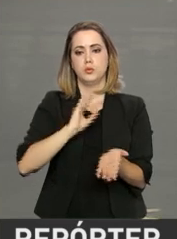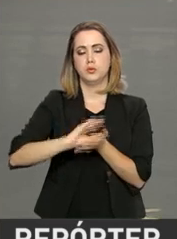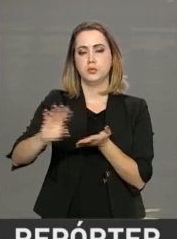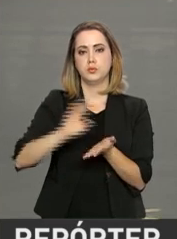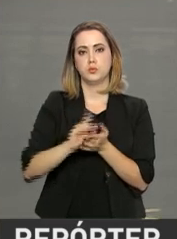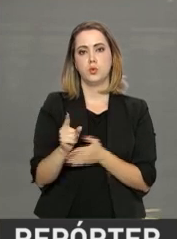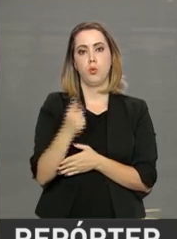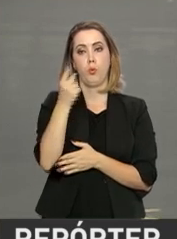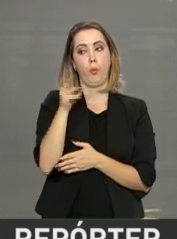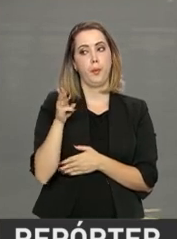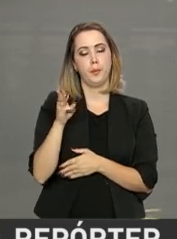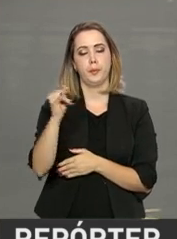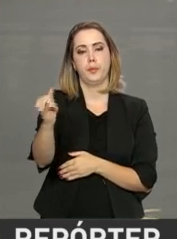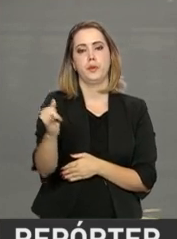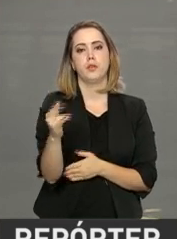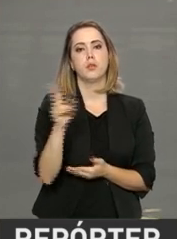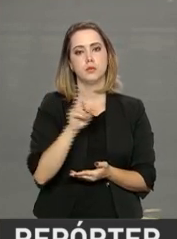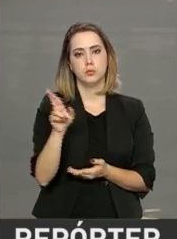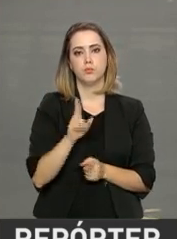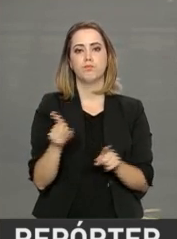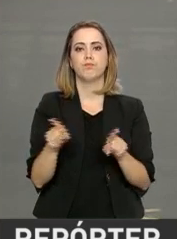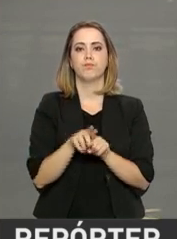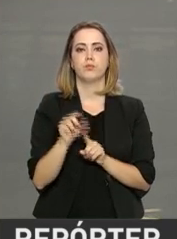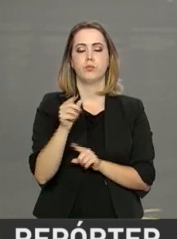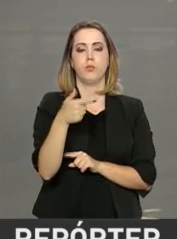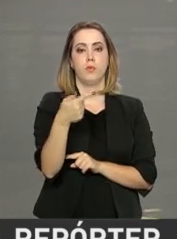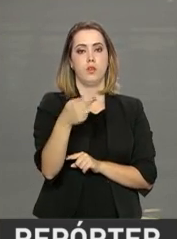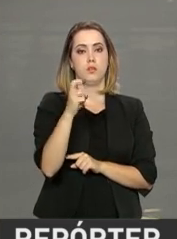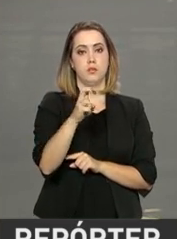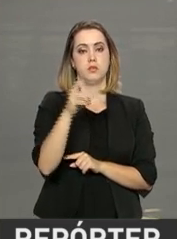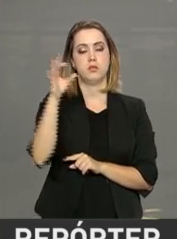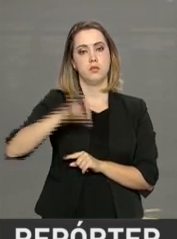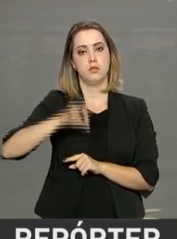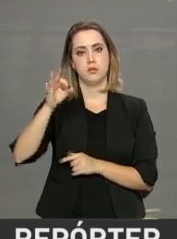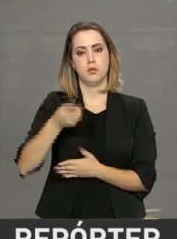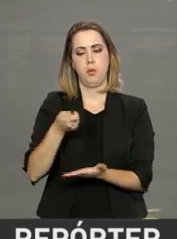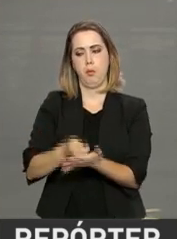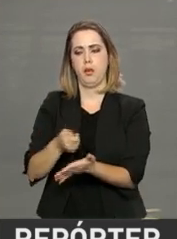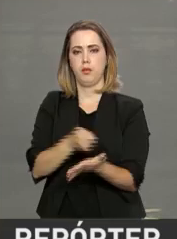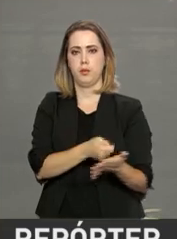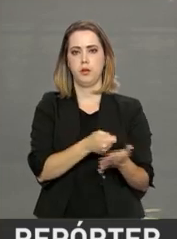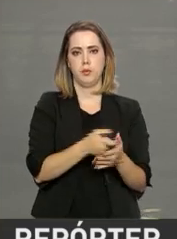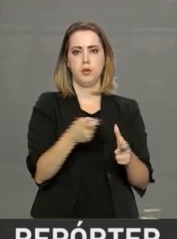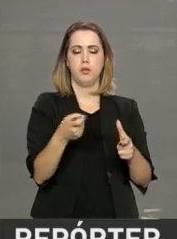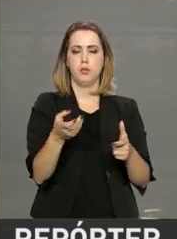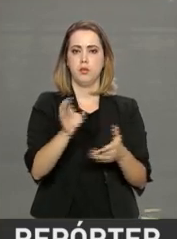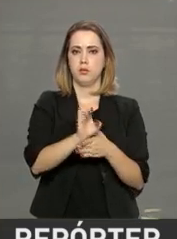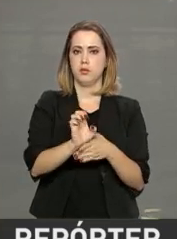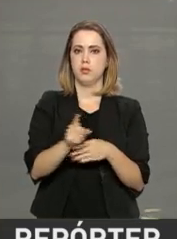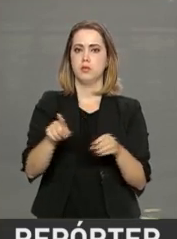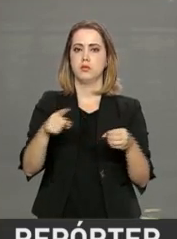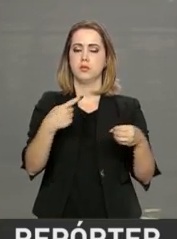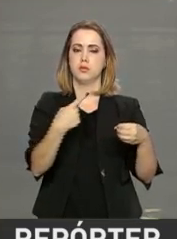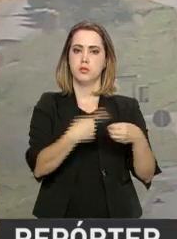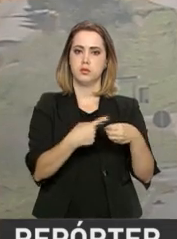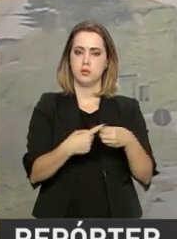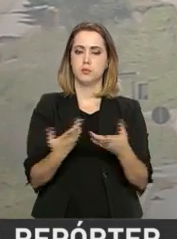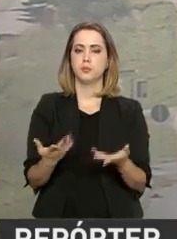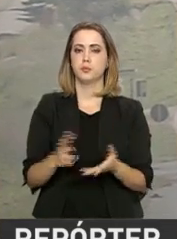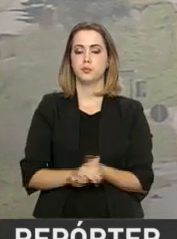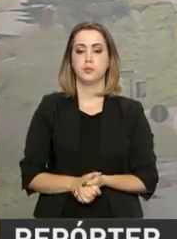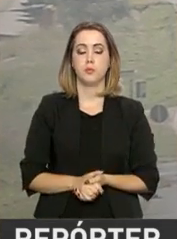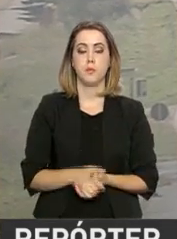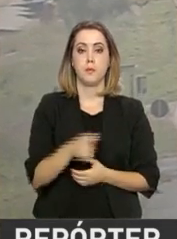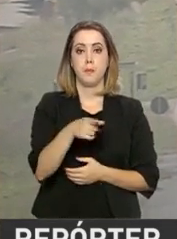R$1,950 bilhões. 75% desses recursos vão ser transferidos aos estados e o restante aos municípios. O